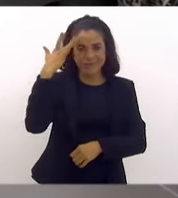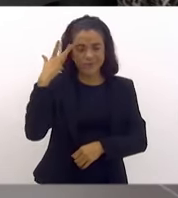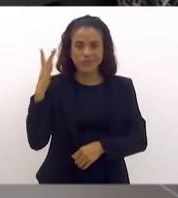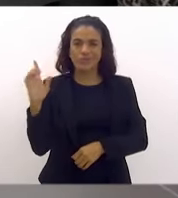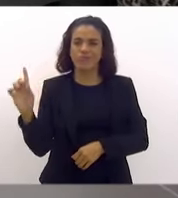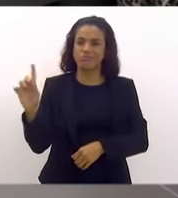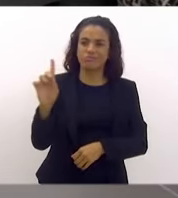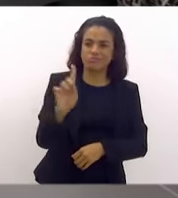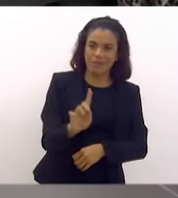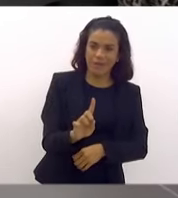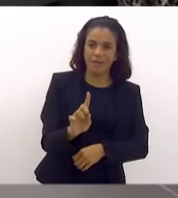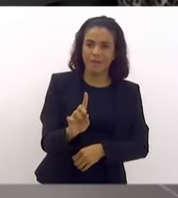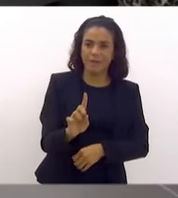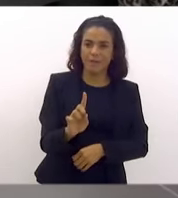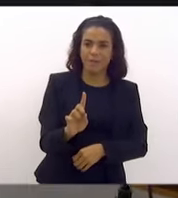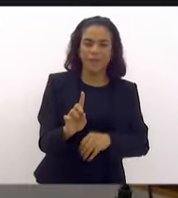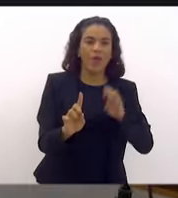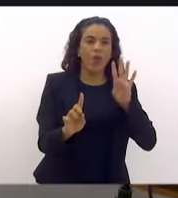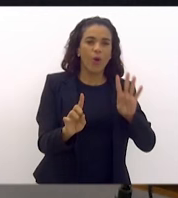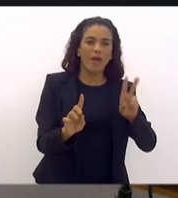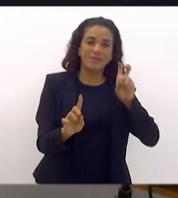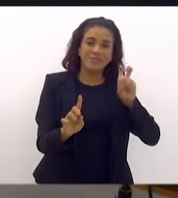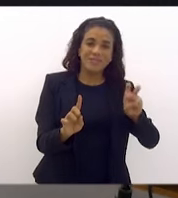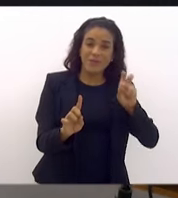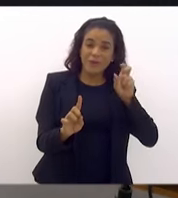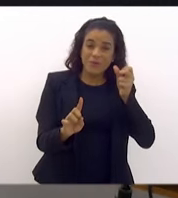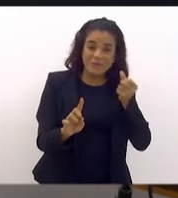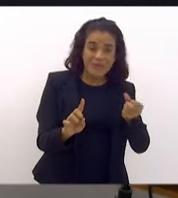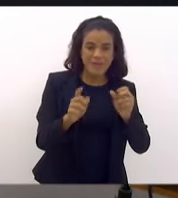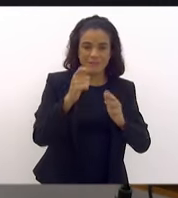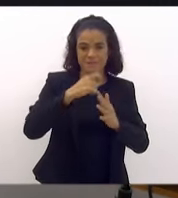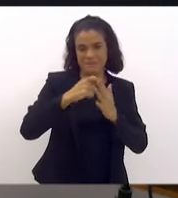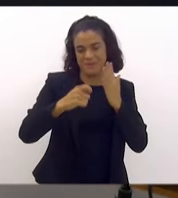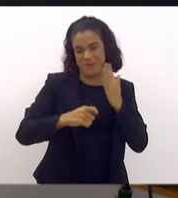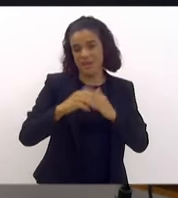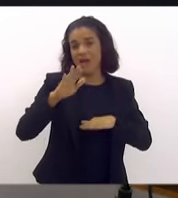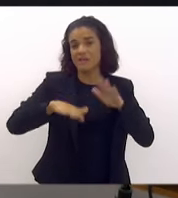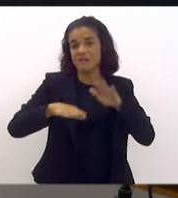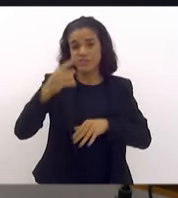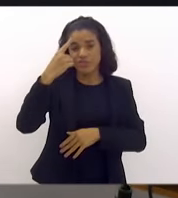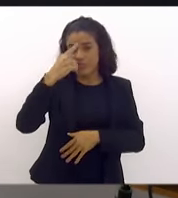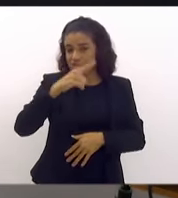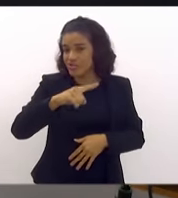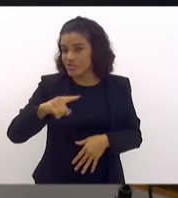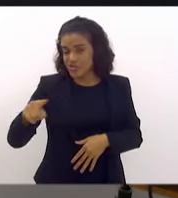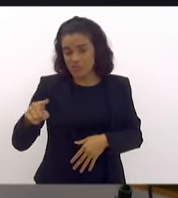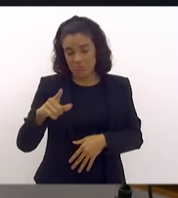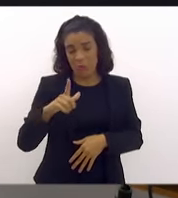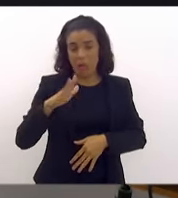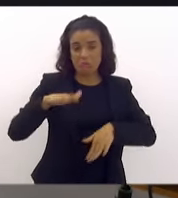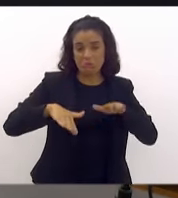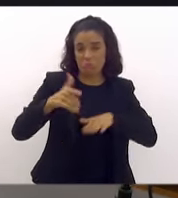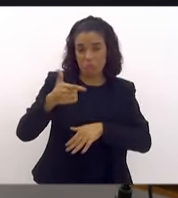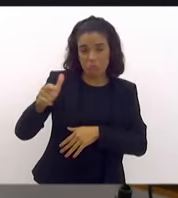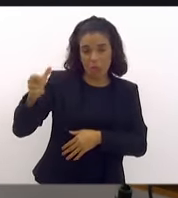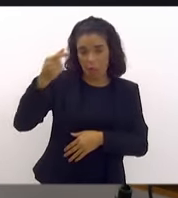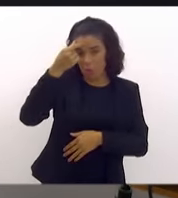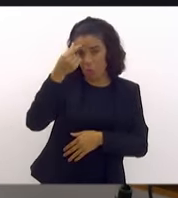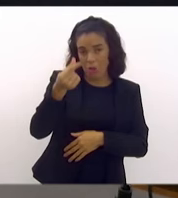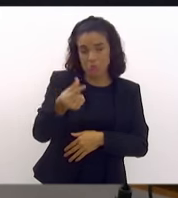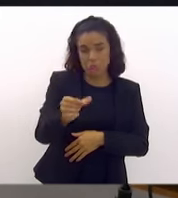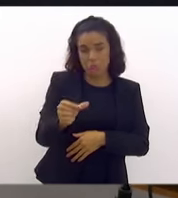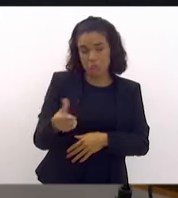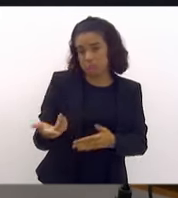aqui quatro 5 meses que sejam dois três dias as pessoas não têm noção ou t não sei e não se